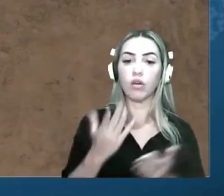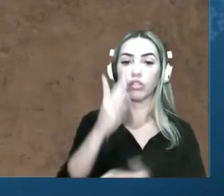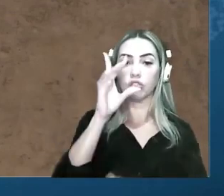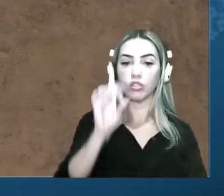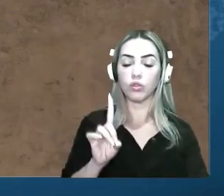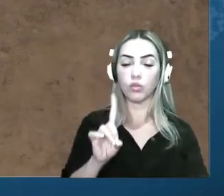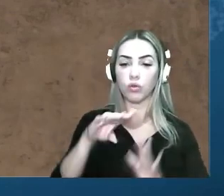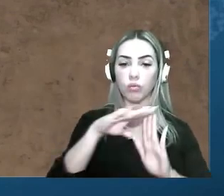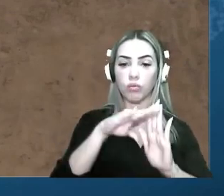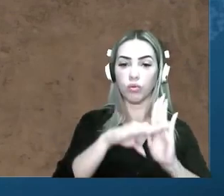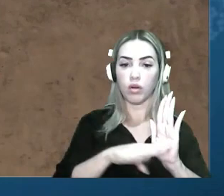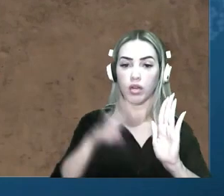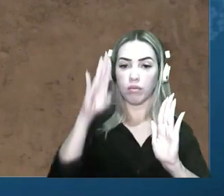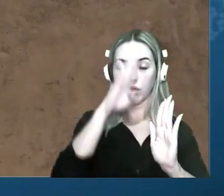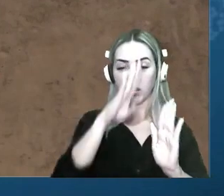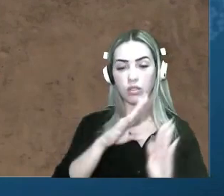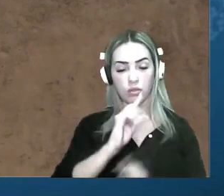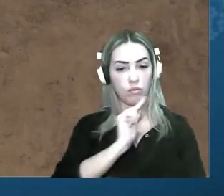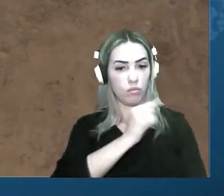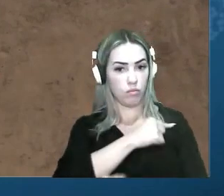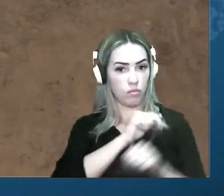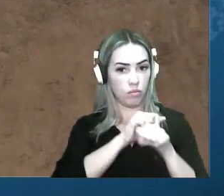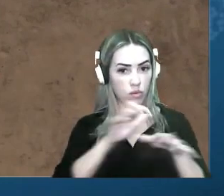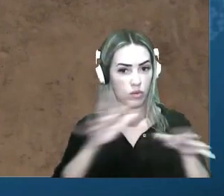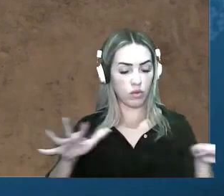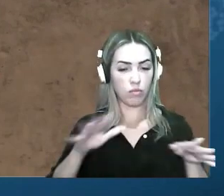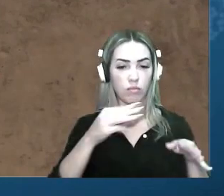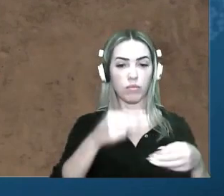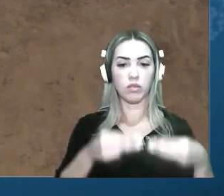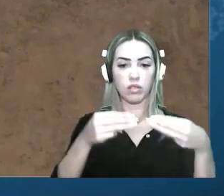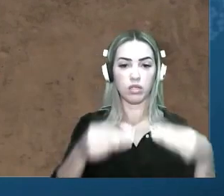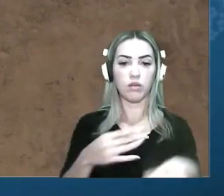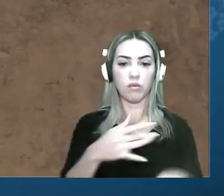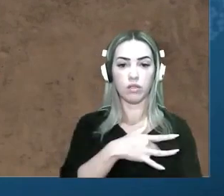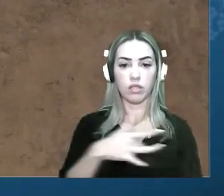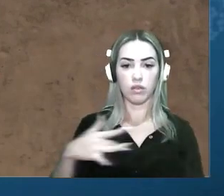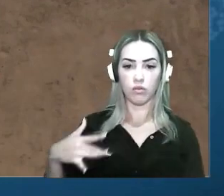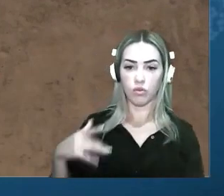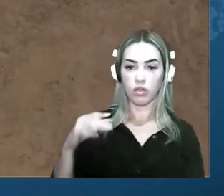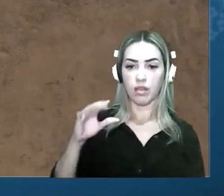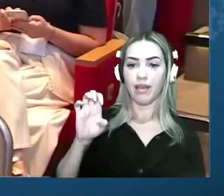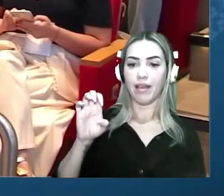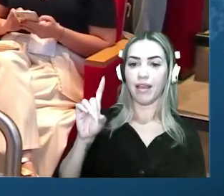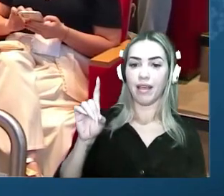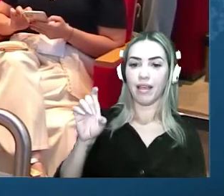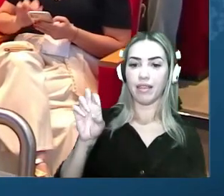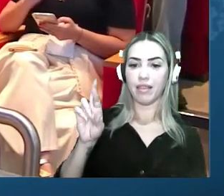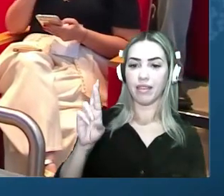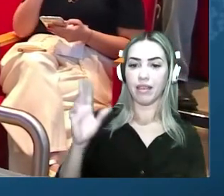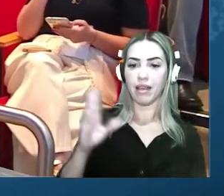de Imunizações do Ministério da Saúde, Éder Gatti.